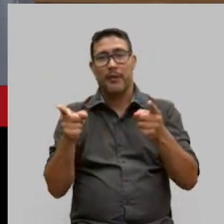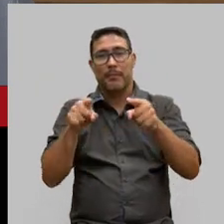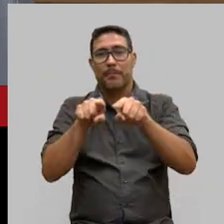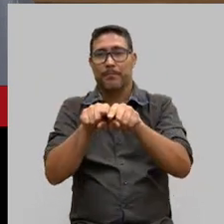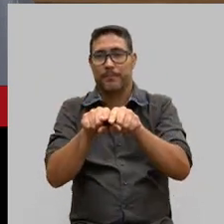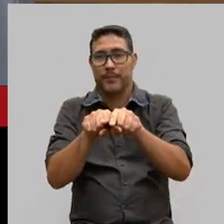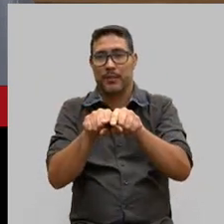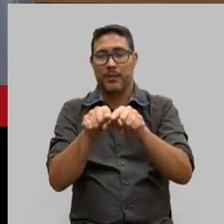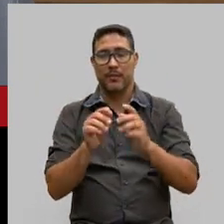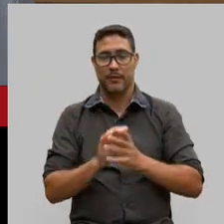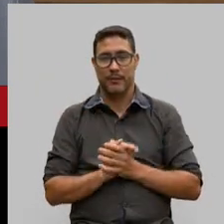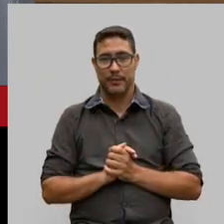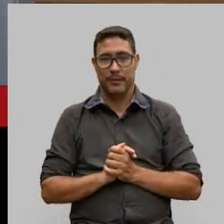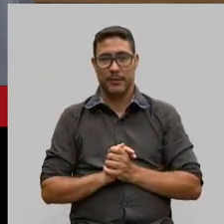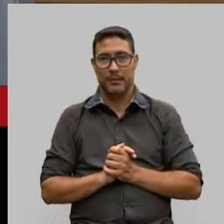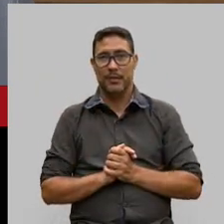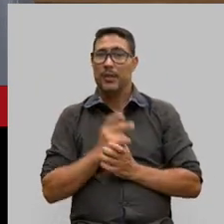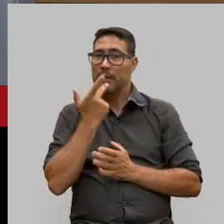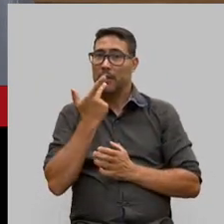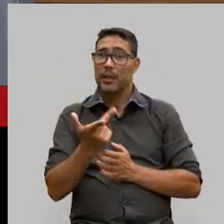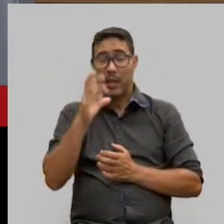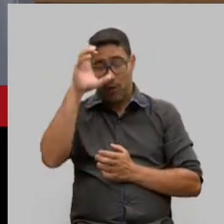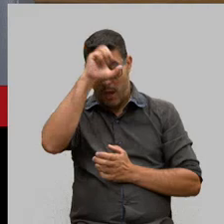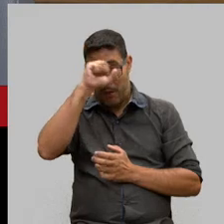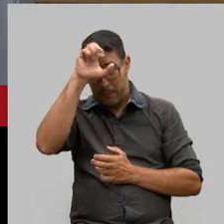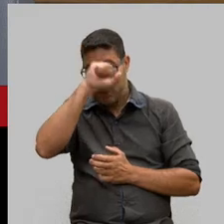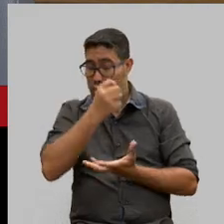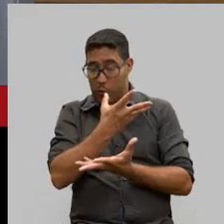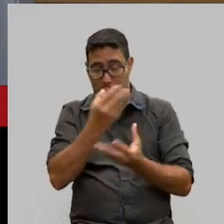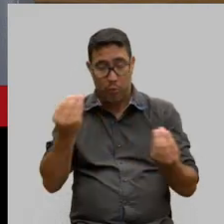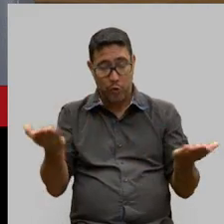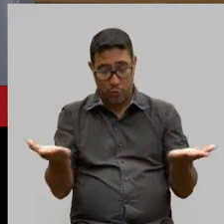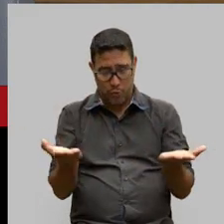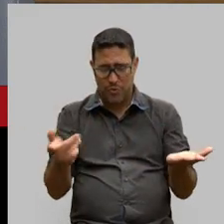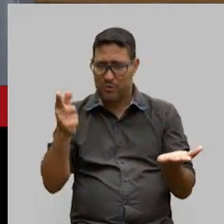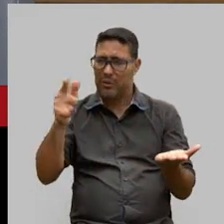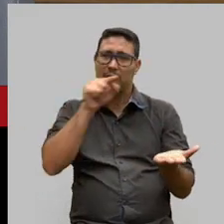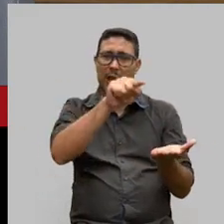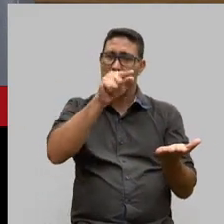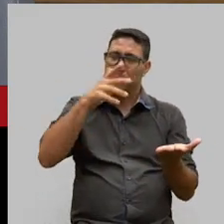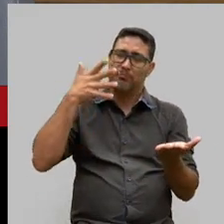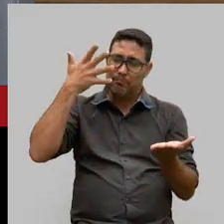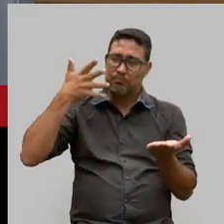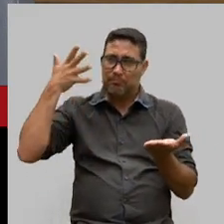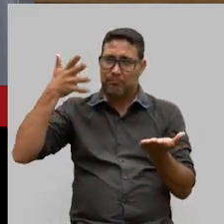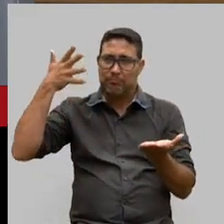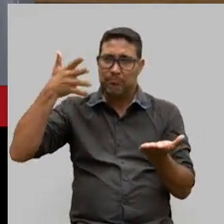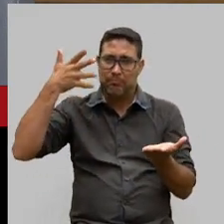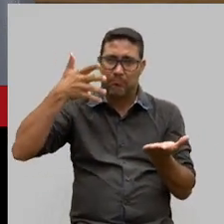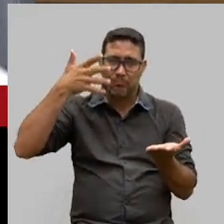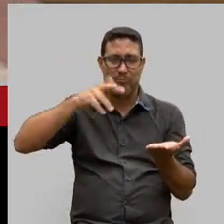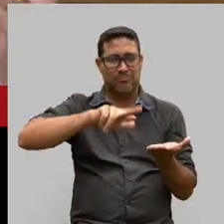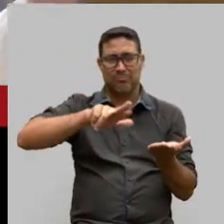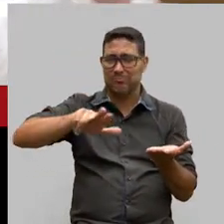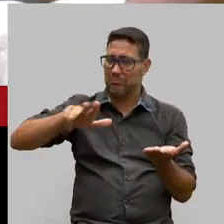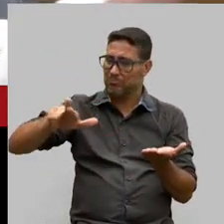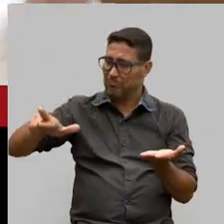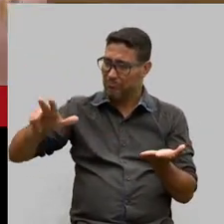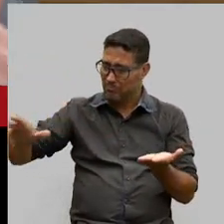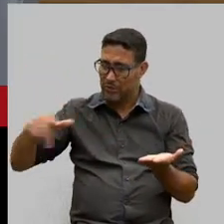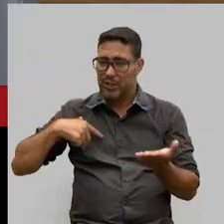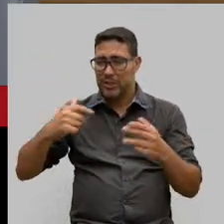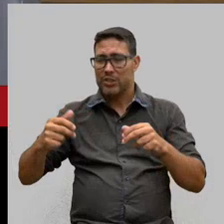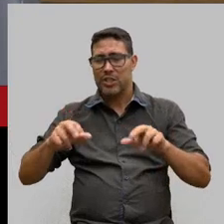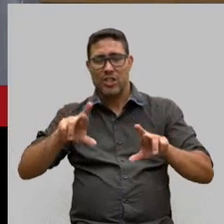então e dizer que eu aprendi muito aqui hoje com com cada fala com cada desabafo né a troca aqui dos diferentes